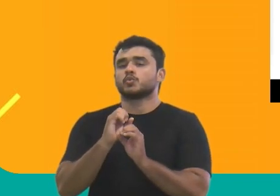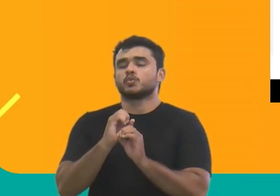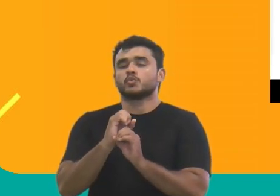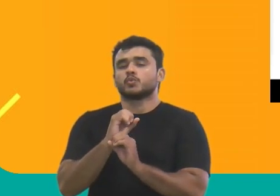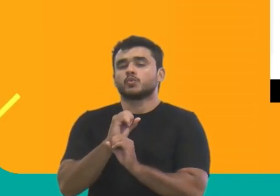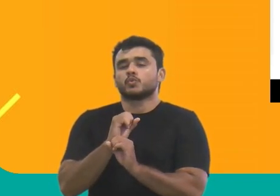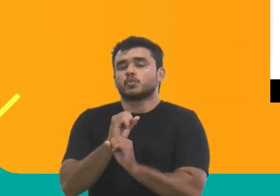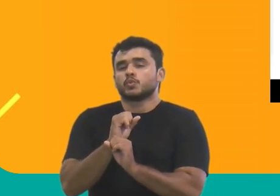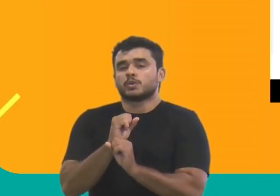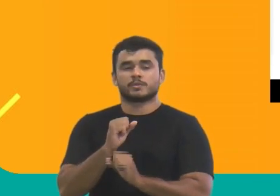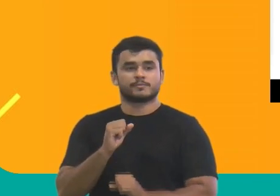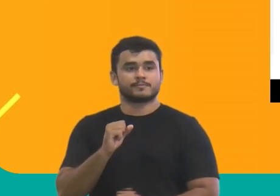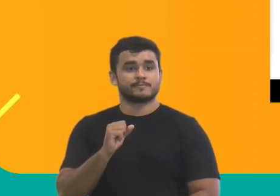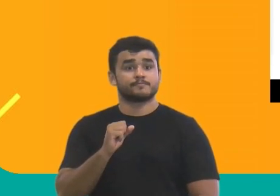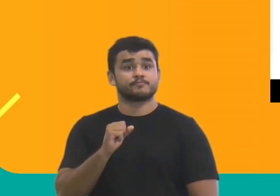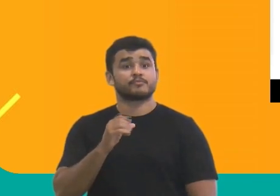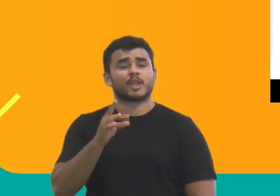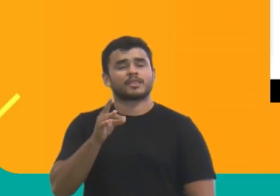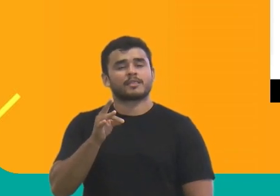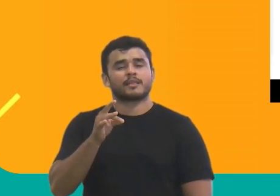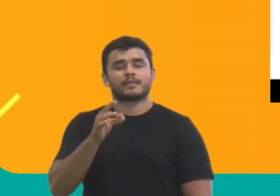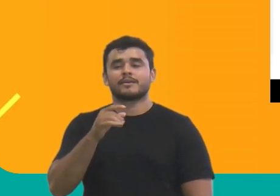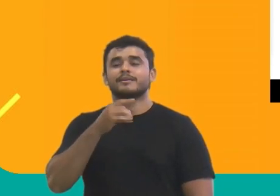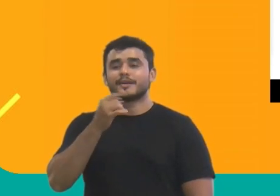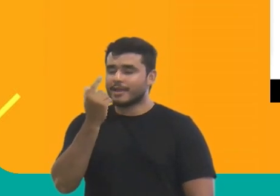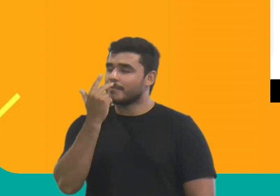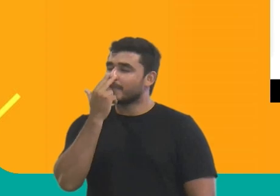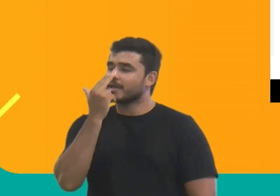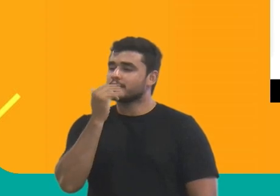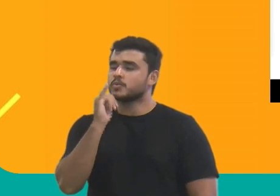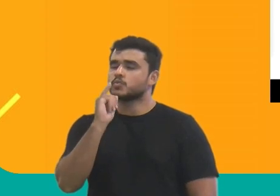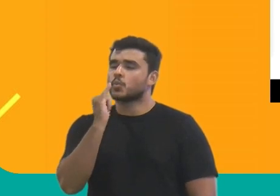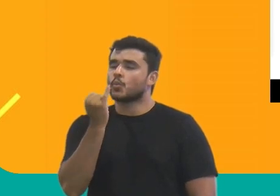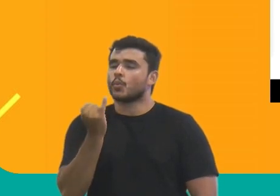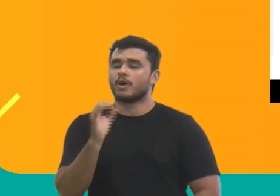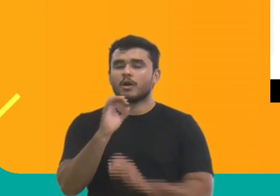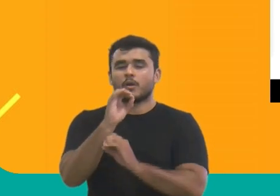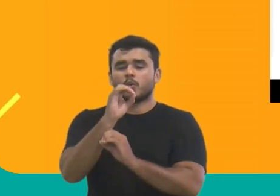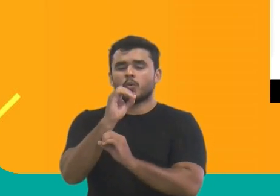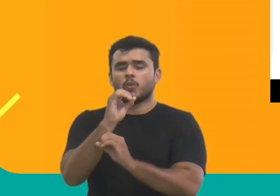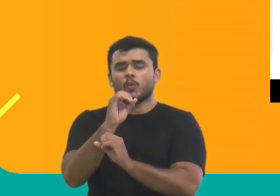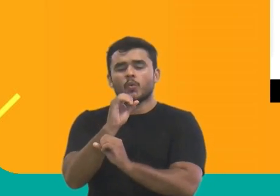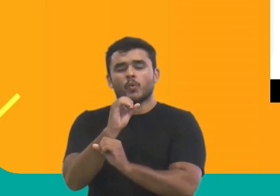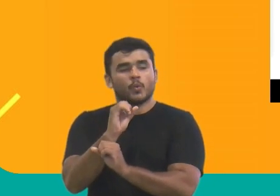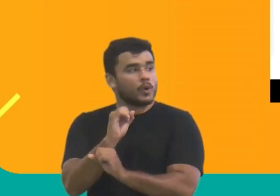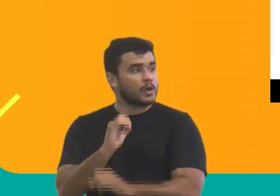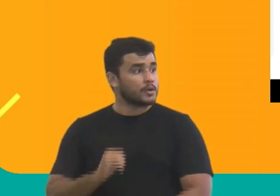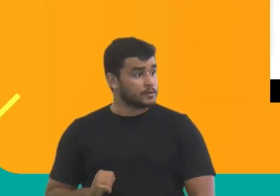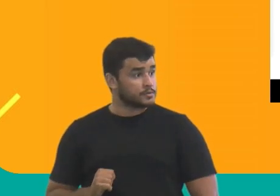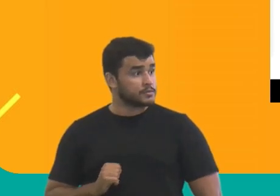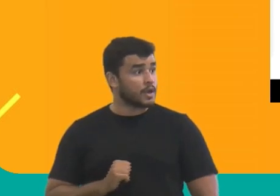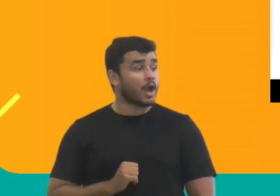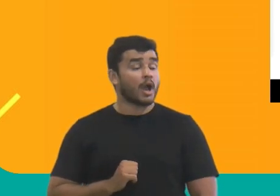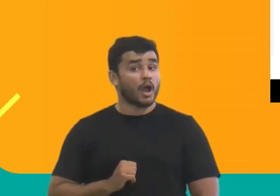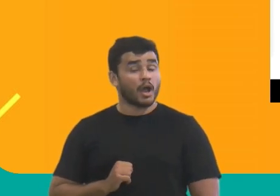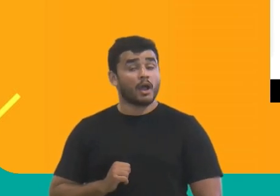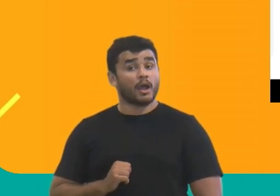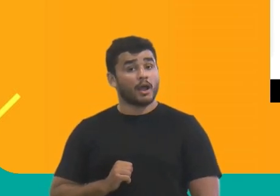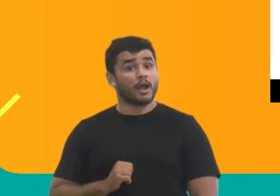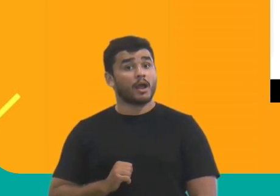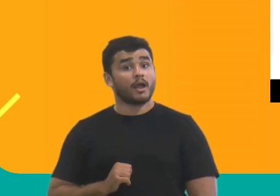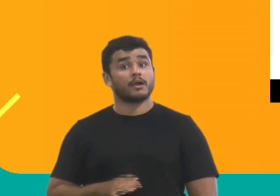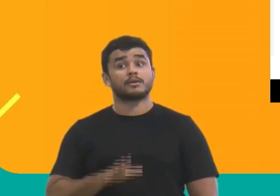A célula começa a ficar murcha, xoxa, capenga, né? Quando as duas estão na